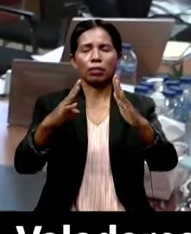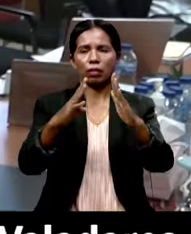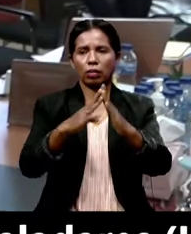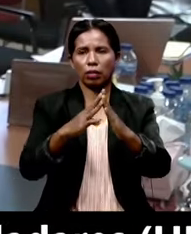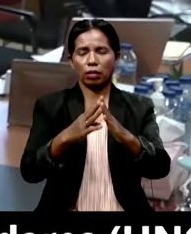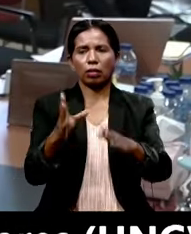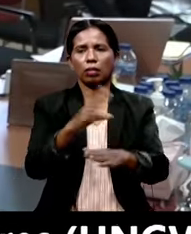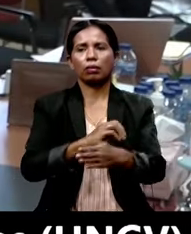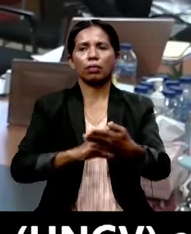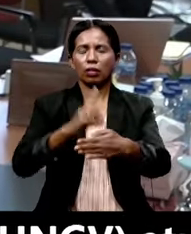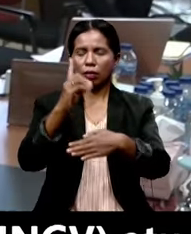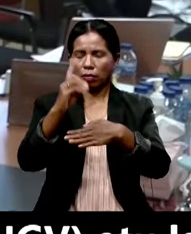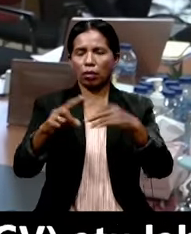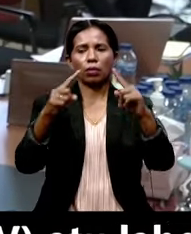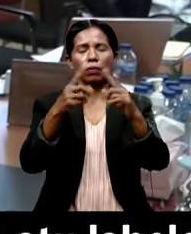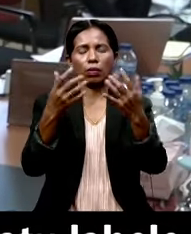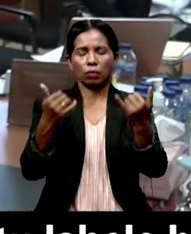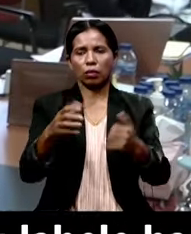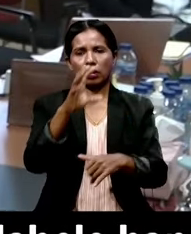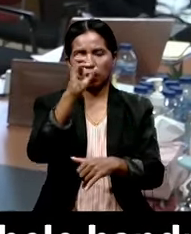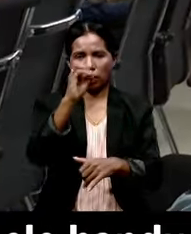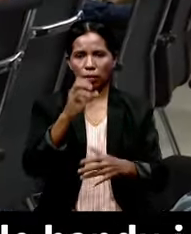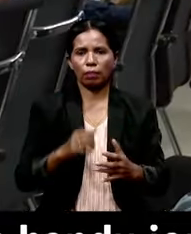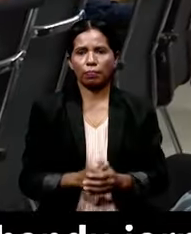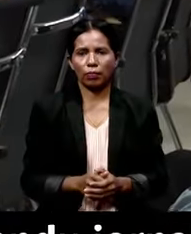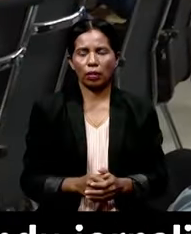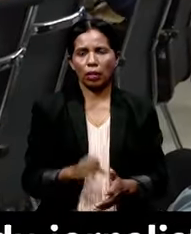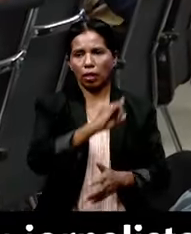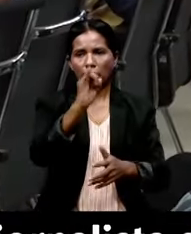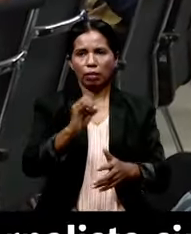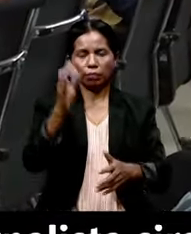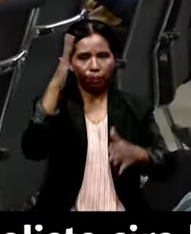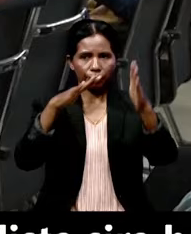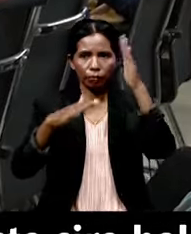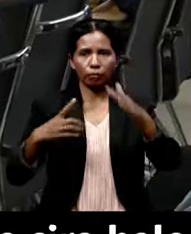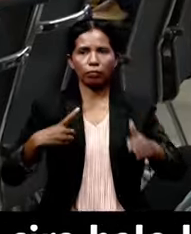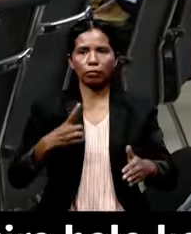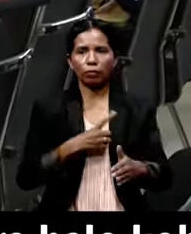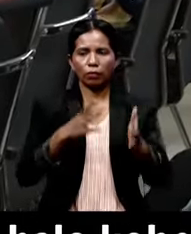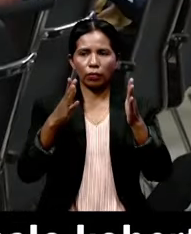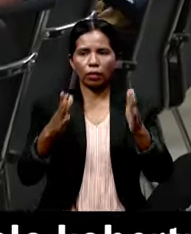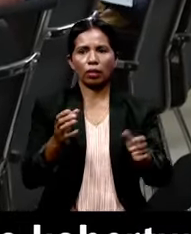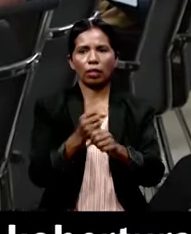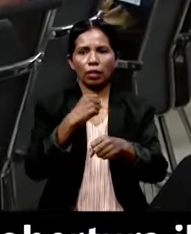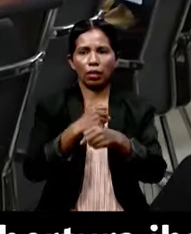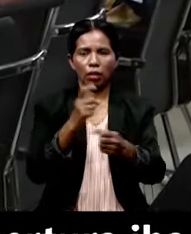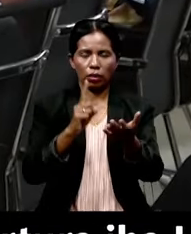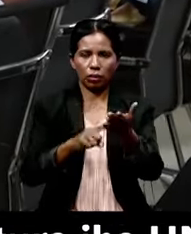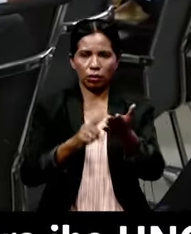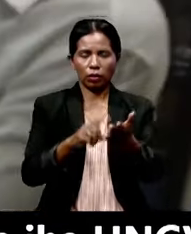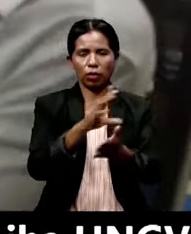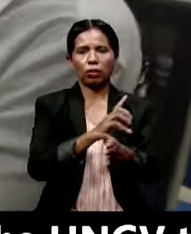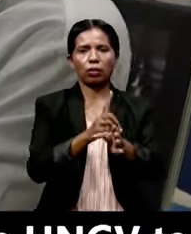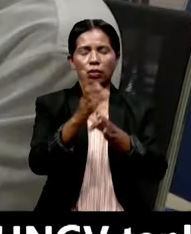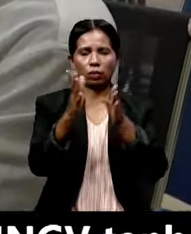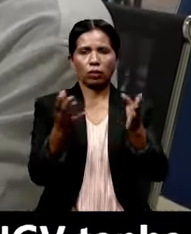satan, capital de desenvolvimento, estou agora se zero ela. Rafoin identifica o problema Hirakne, deputado Siramos, haloqueiras discussão no dirigente Sira